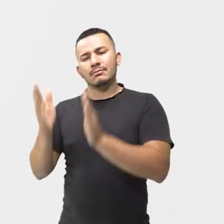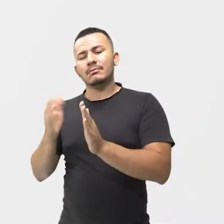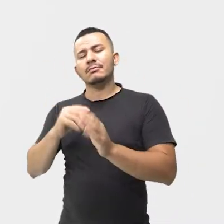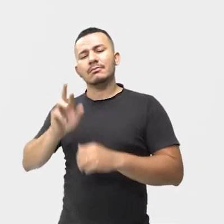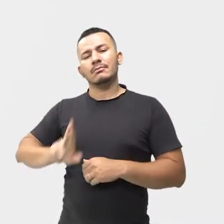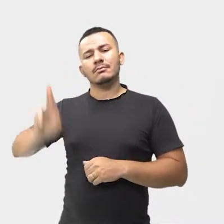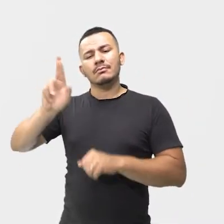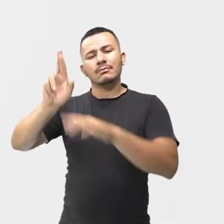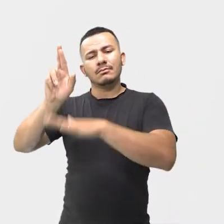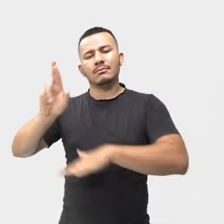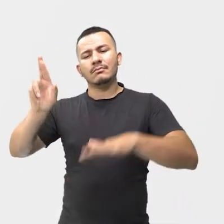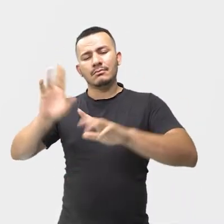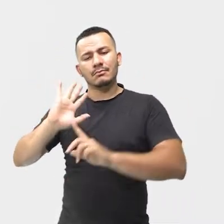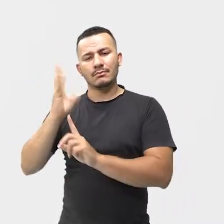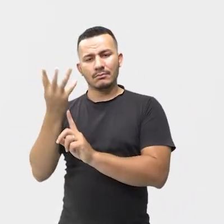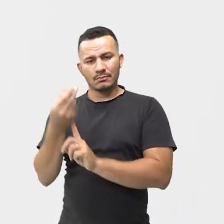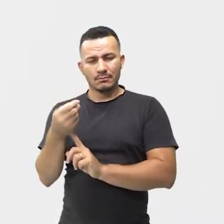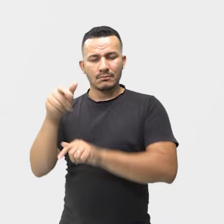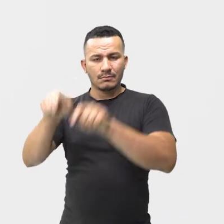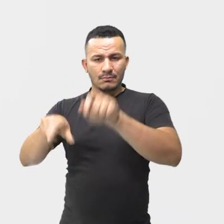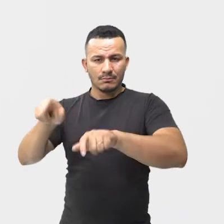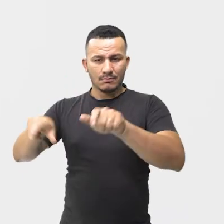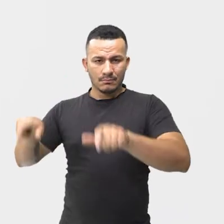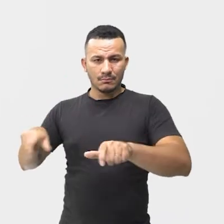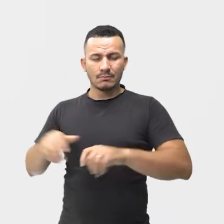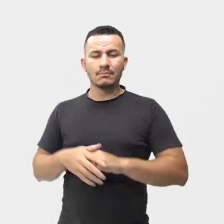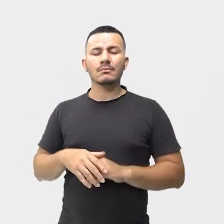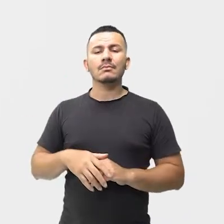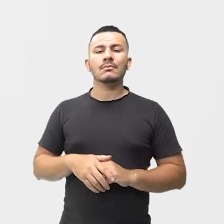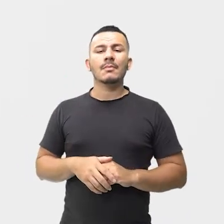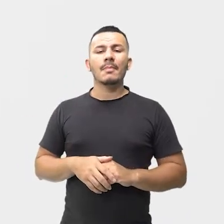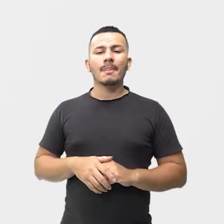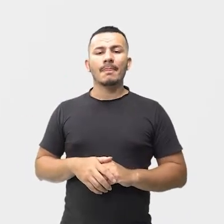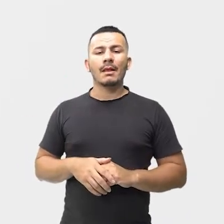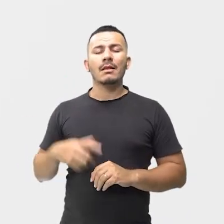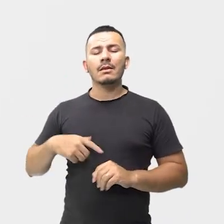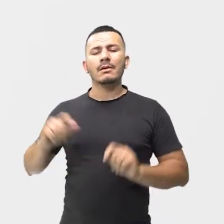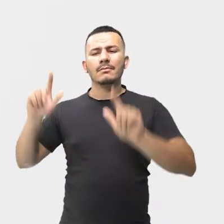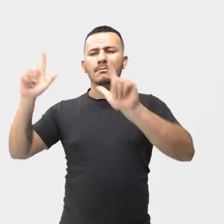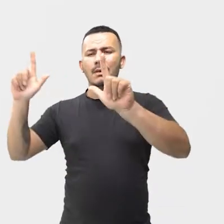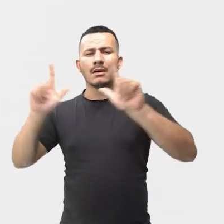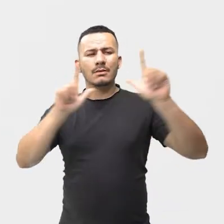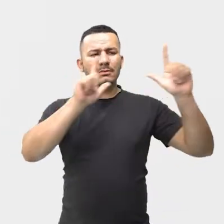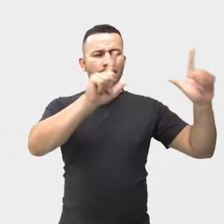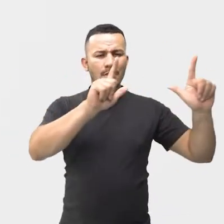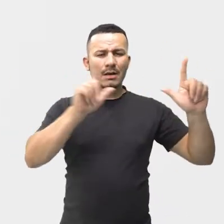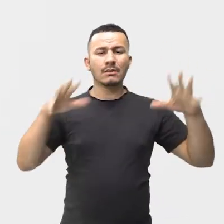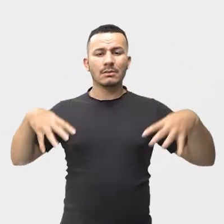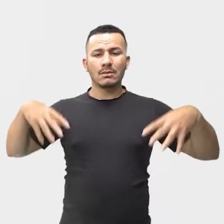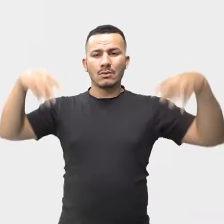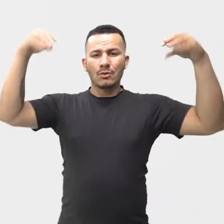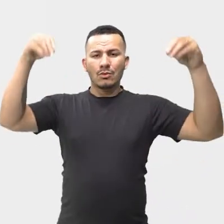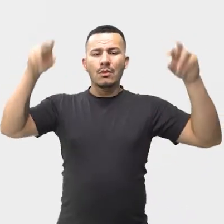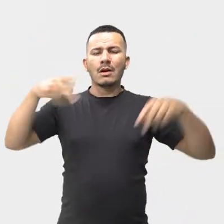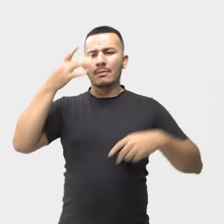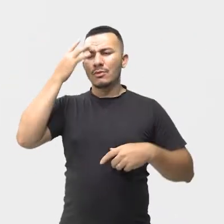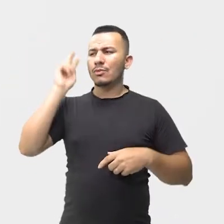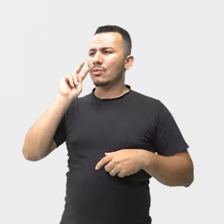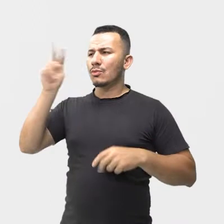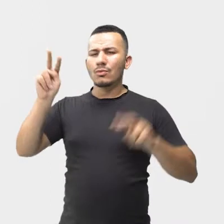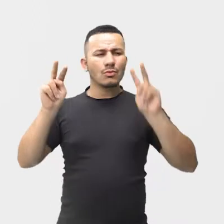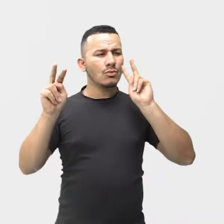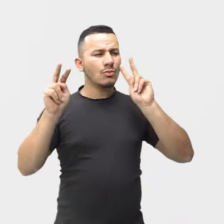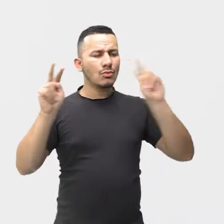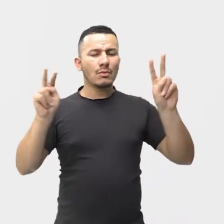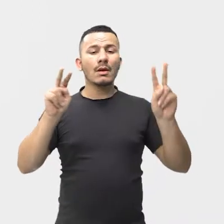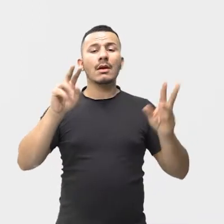representações artísticas daquele povo. Elas eram colocadas nas entradas dos templos com o intuito de afastar os maus